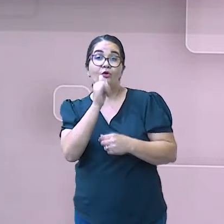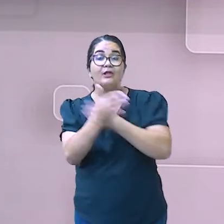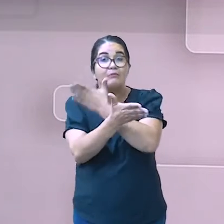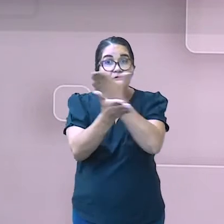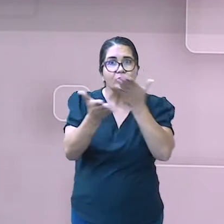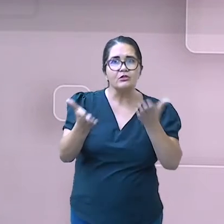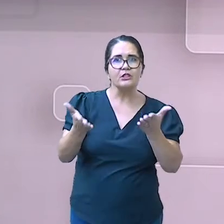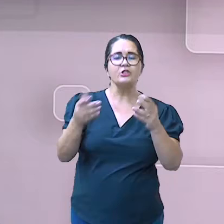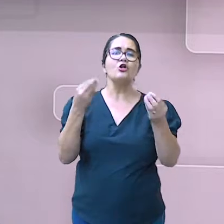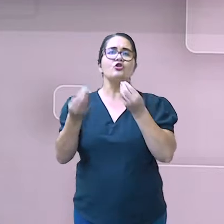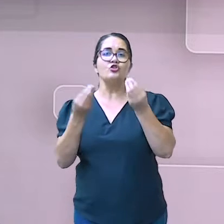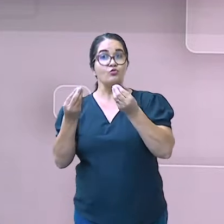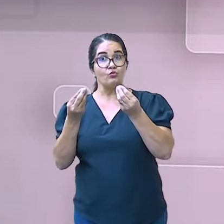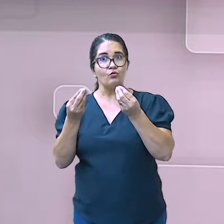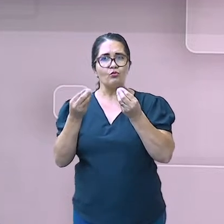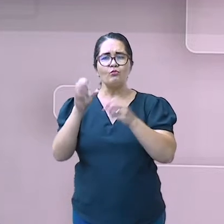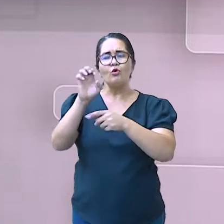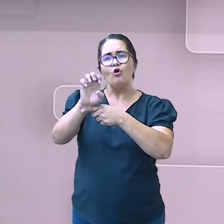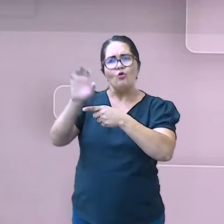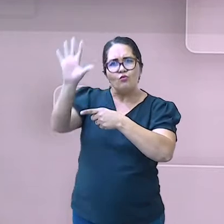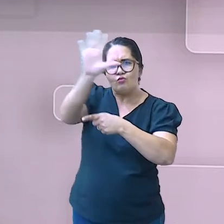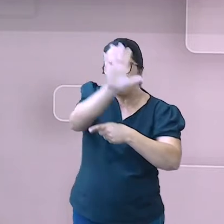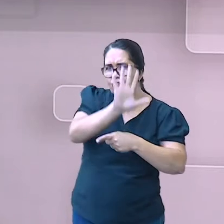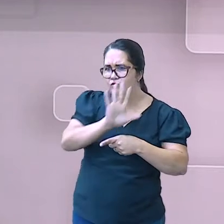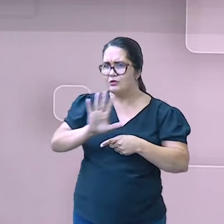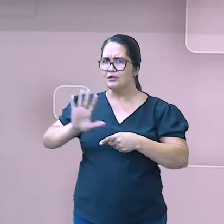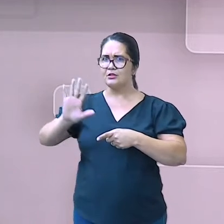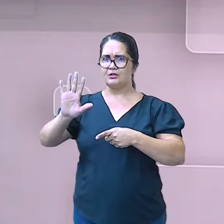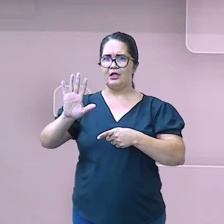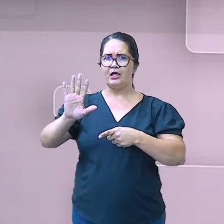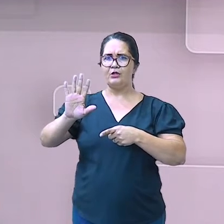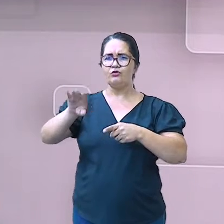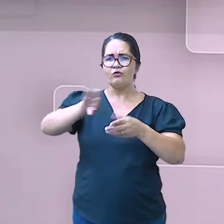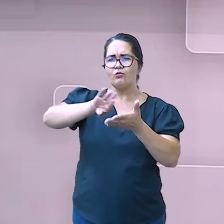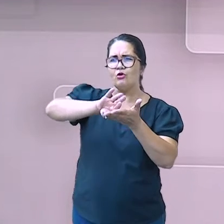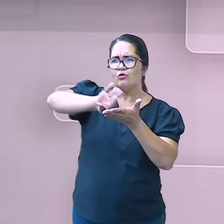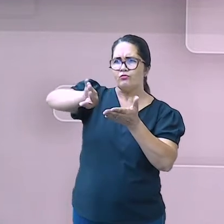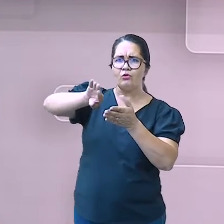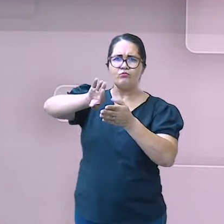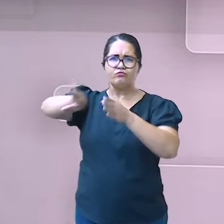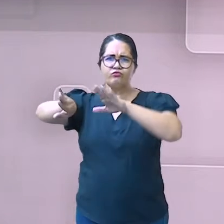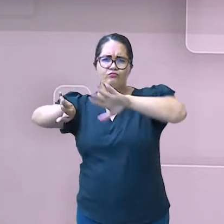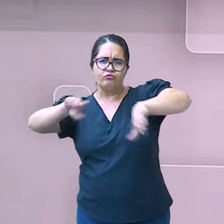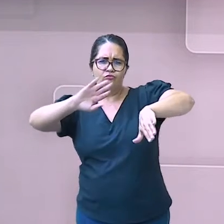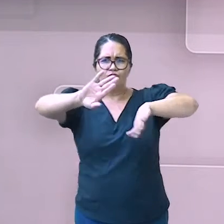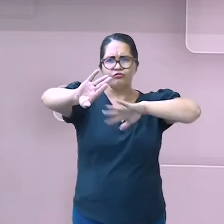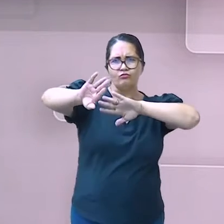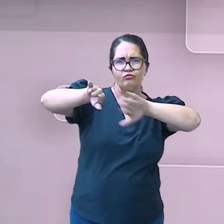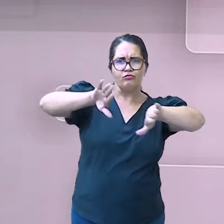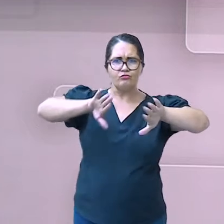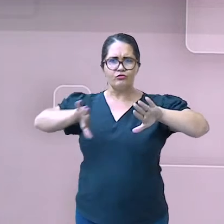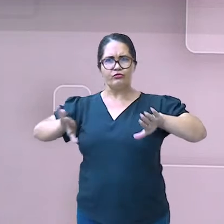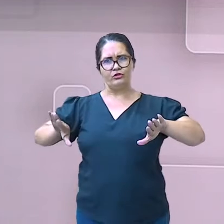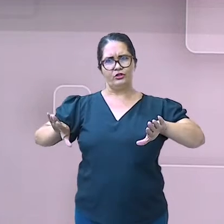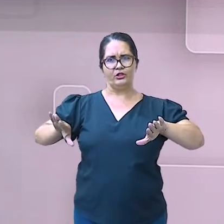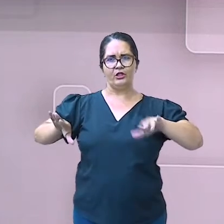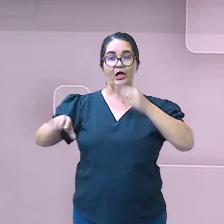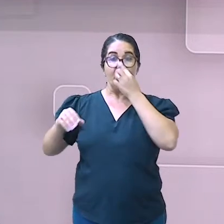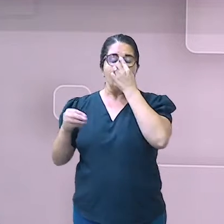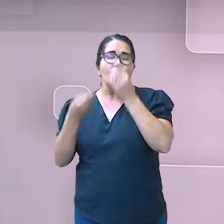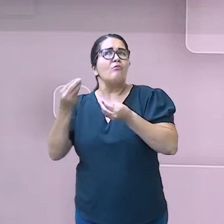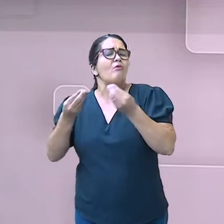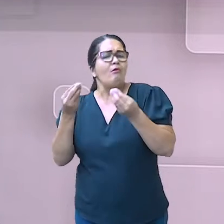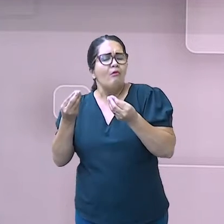nossos estados, tá? Como que surgiu essa questão de nós termos a parte do